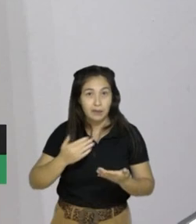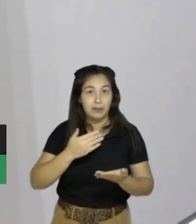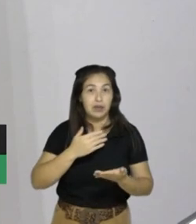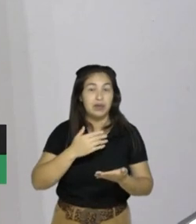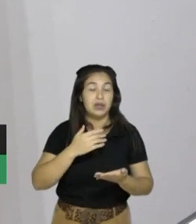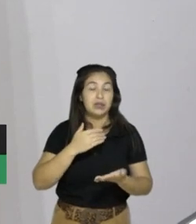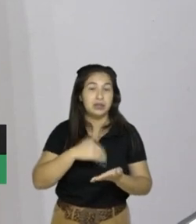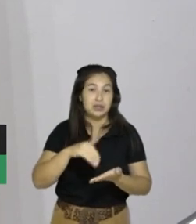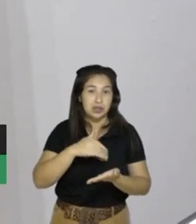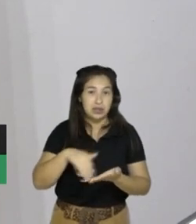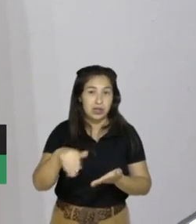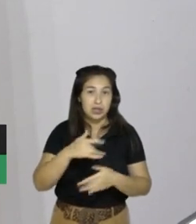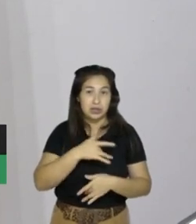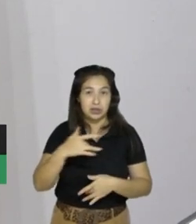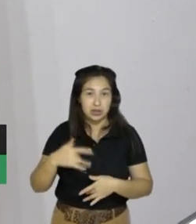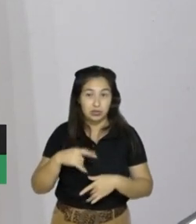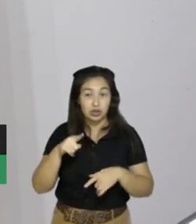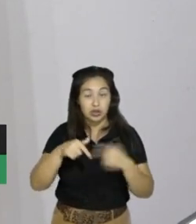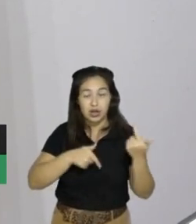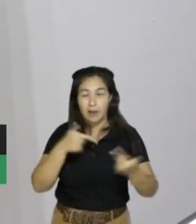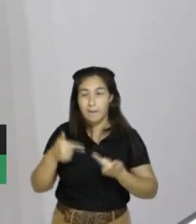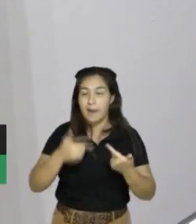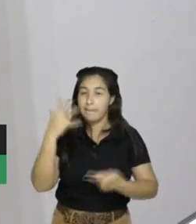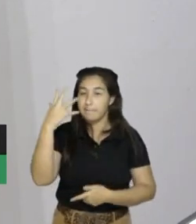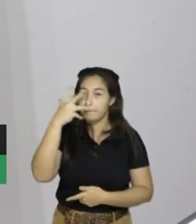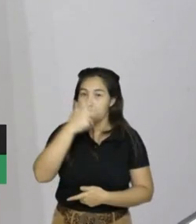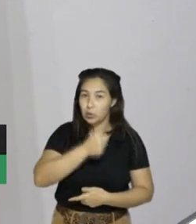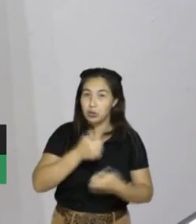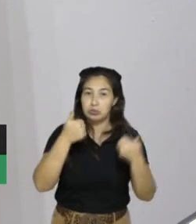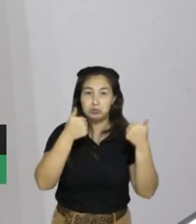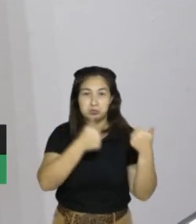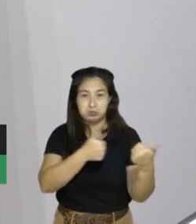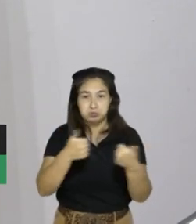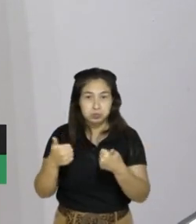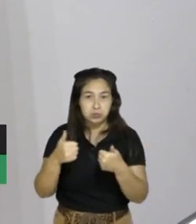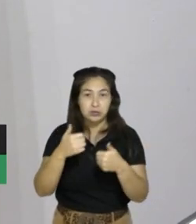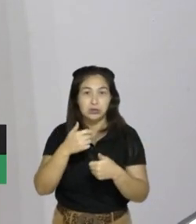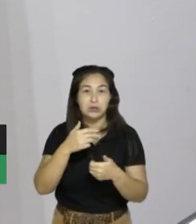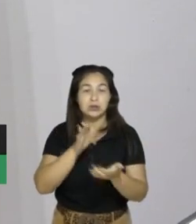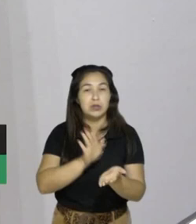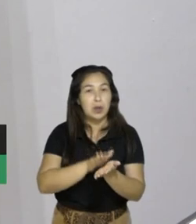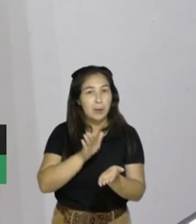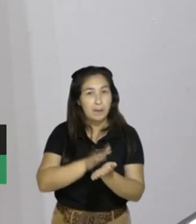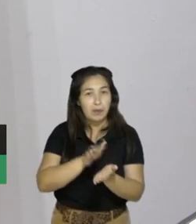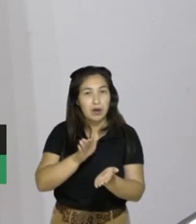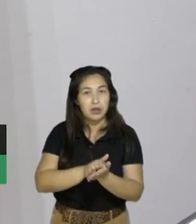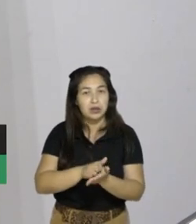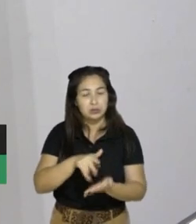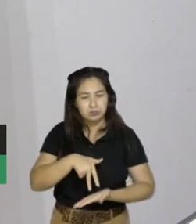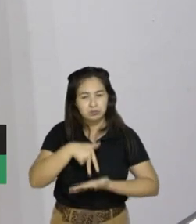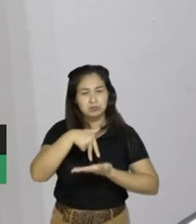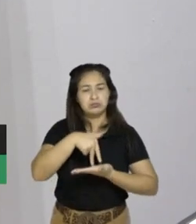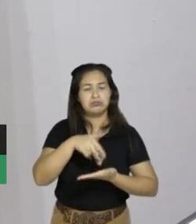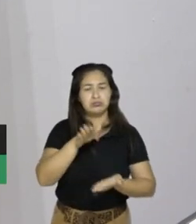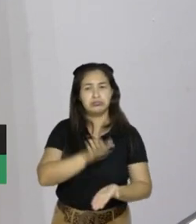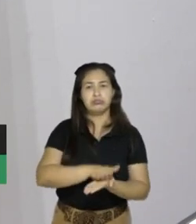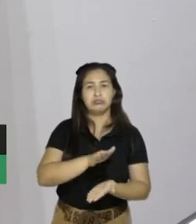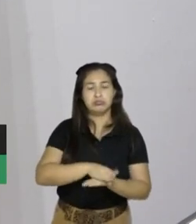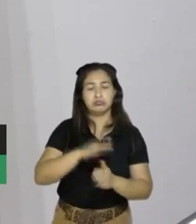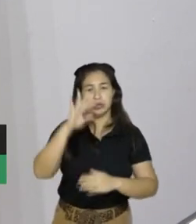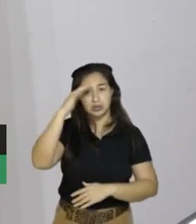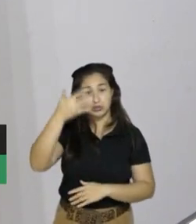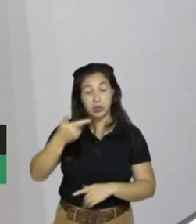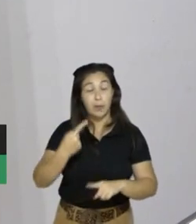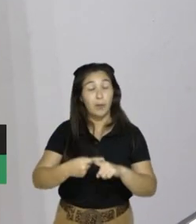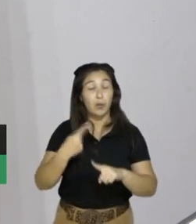esse trabalho exemplar que Santa Catarina aplaude de pé esses resultados porque